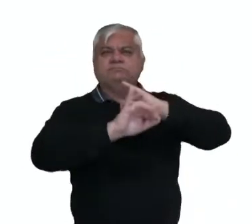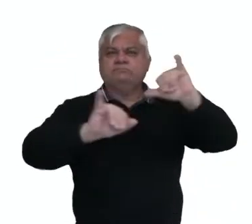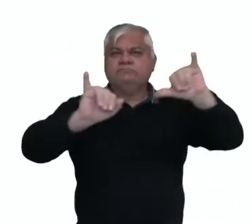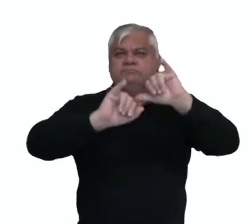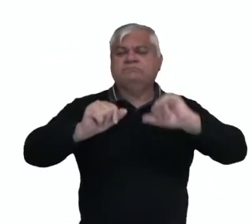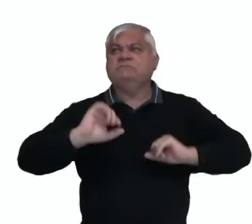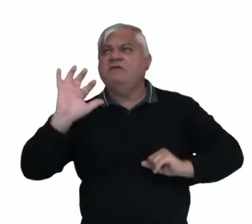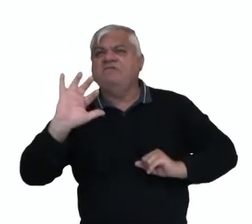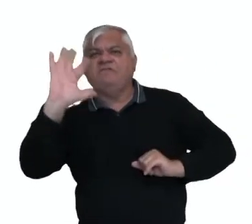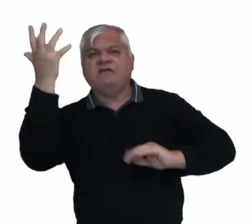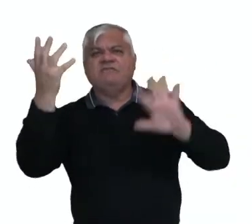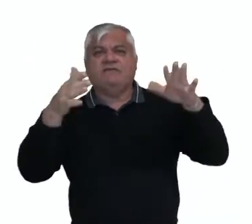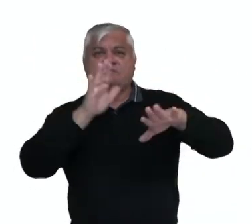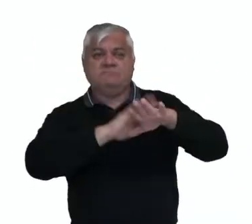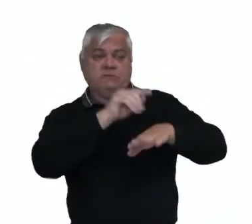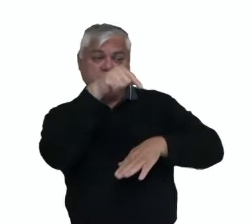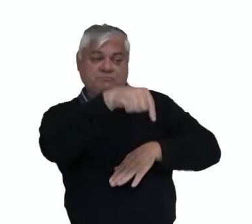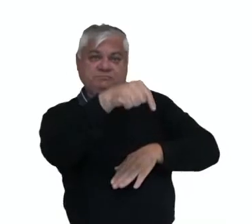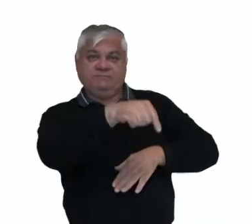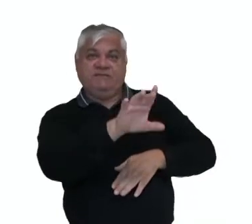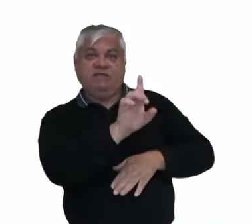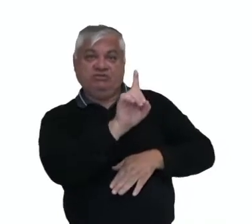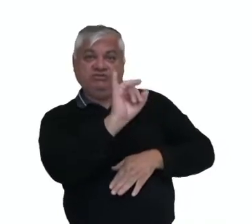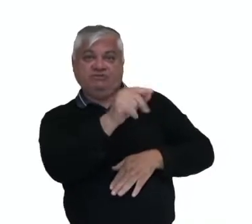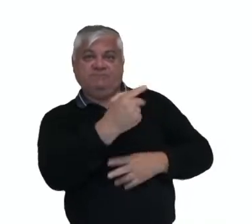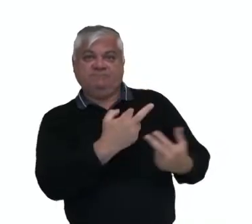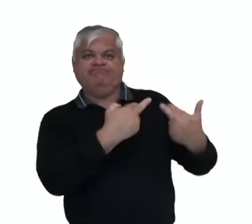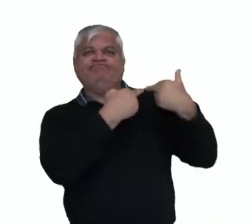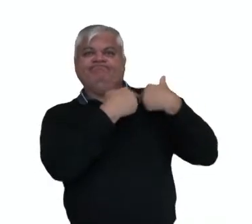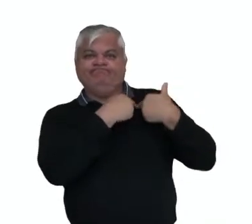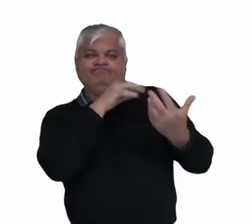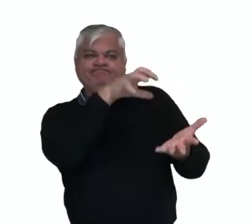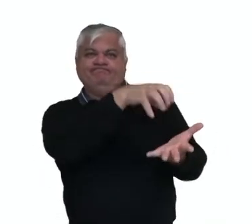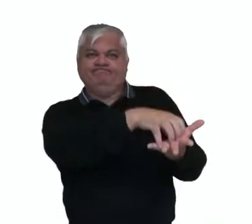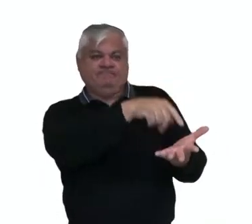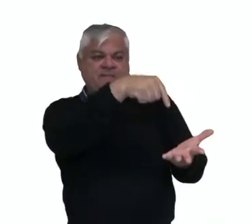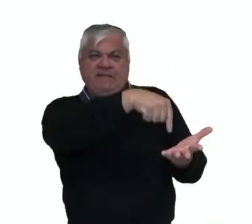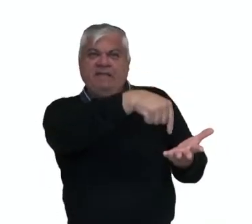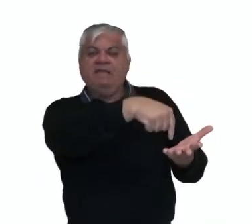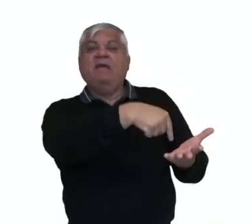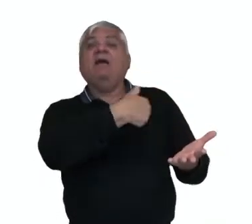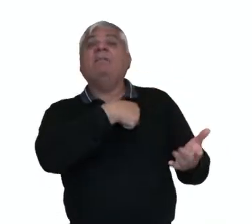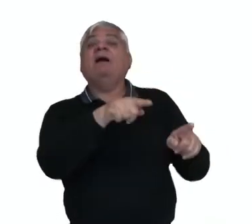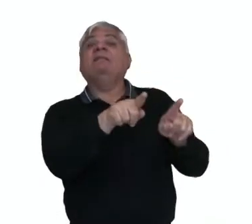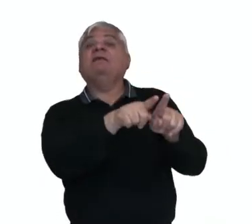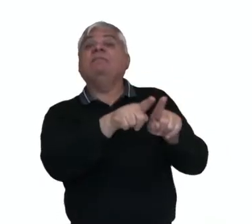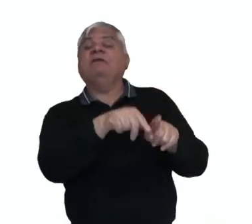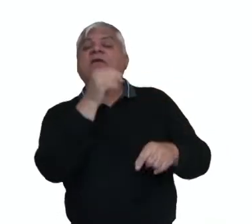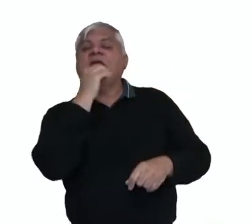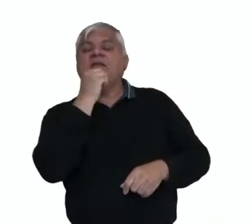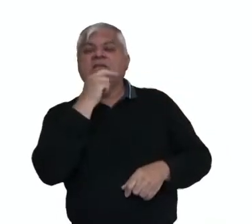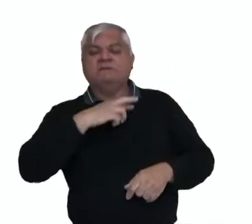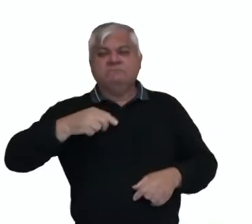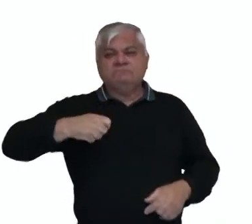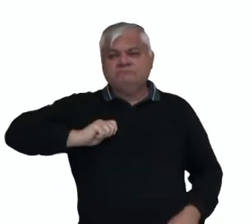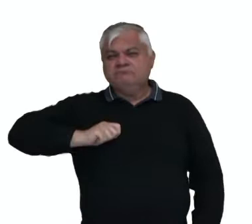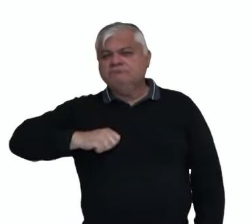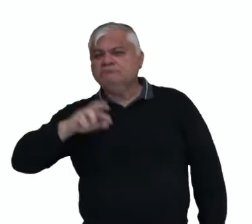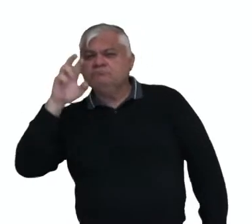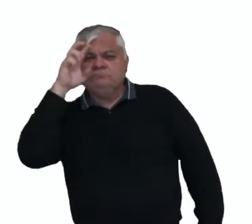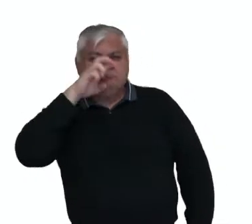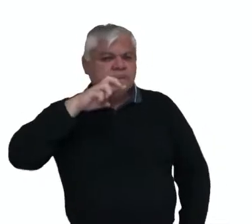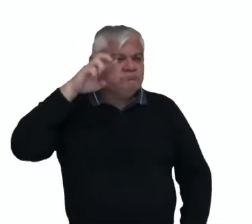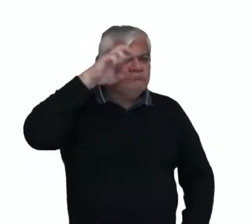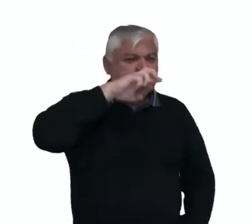festividades que ocorriam durante o Estado Novo. O DIP, né, ele vai ser, a partir da imposição da censura, ele vai também ajudar então